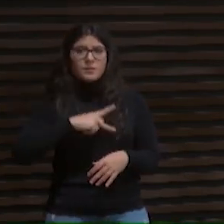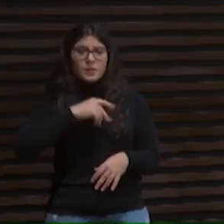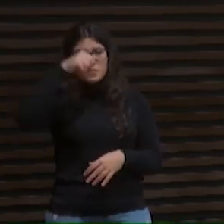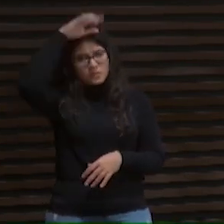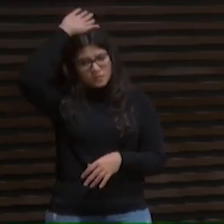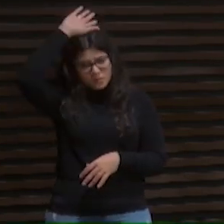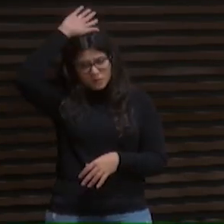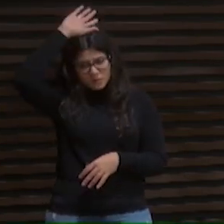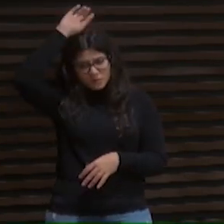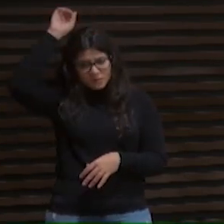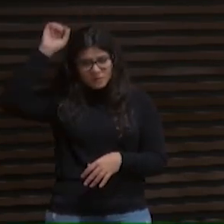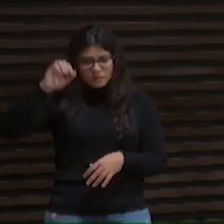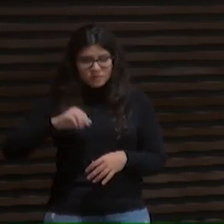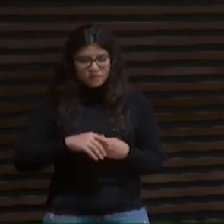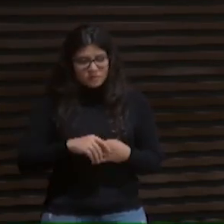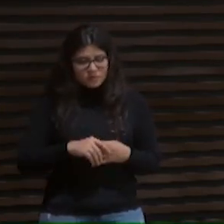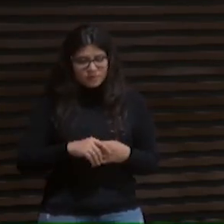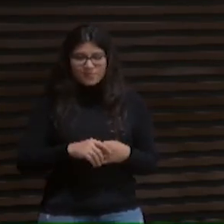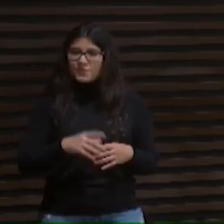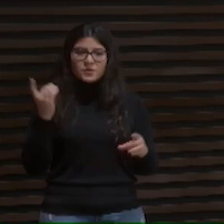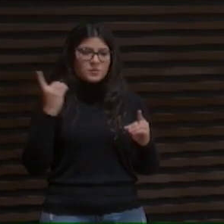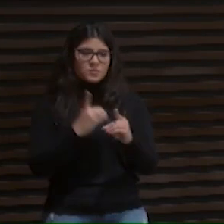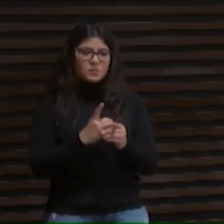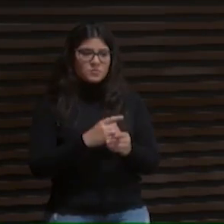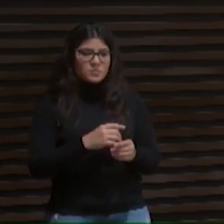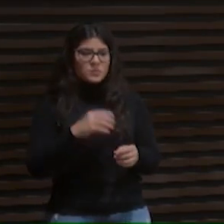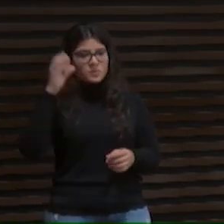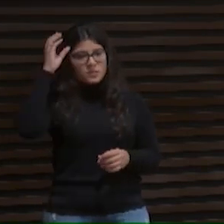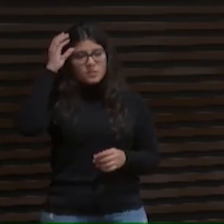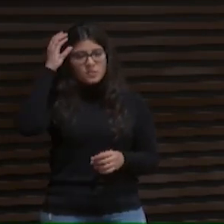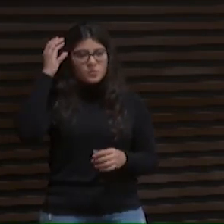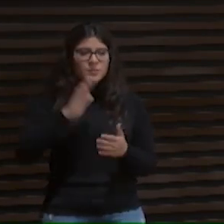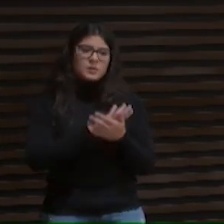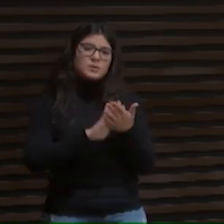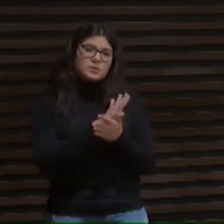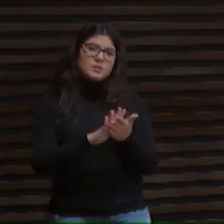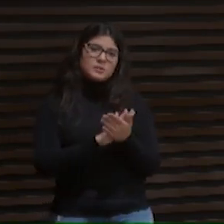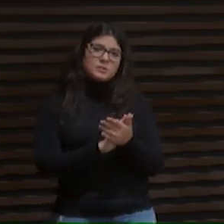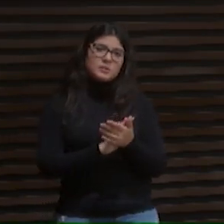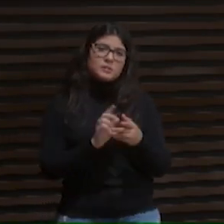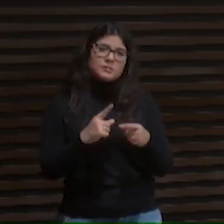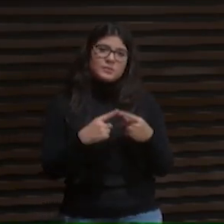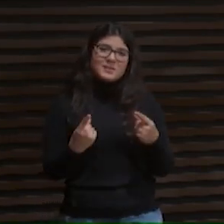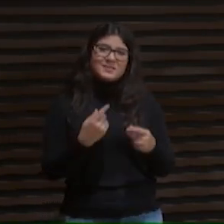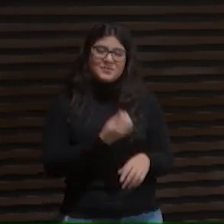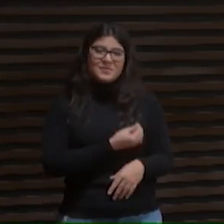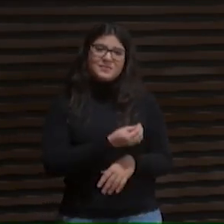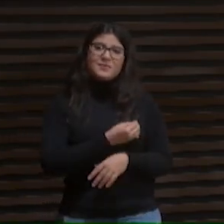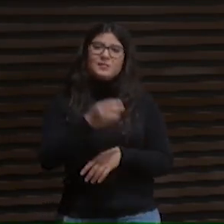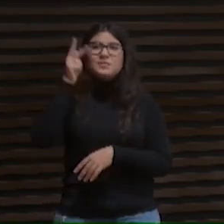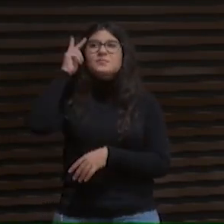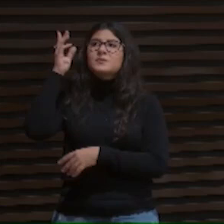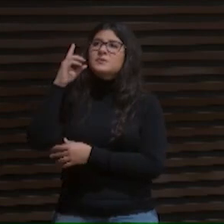não lhe foi encontrada culpa, mas mesmo assim ele apela, ou seja, vivendo para Deus,